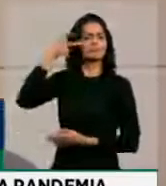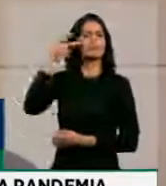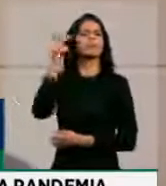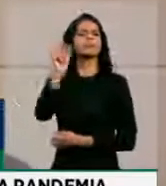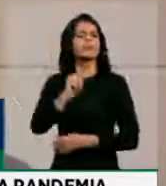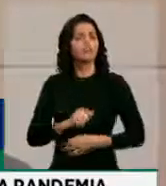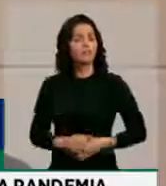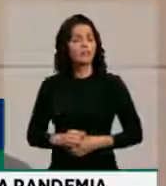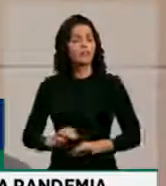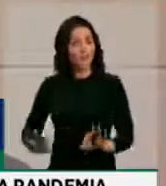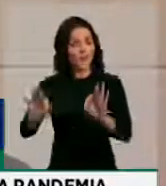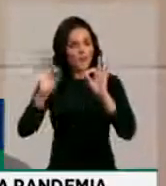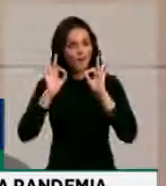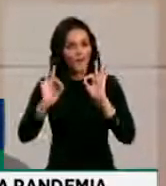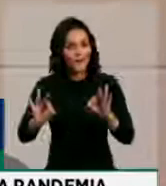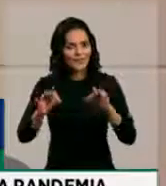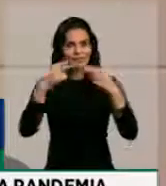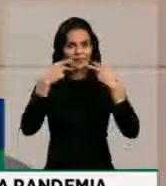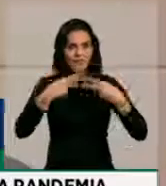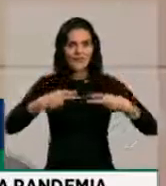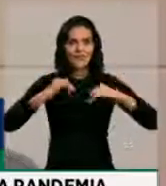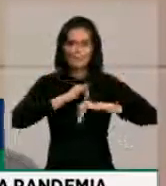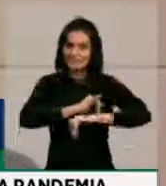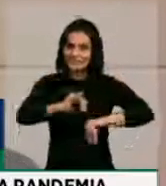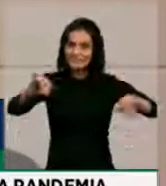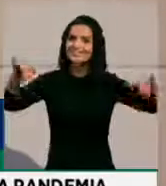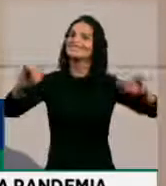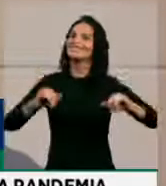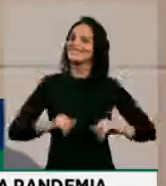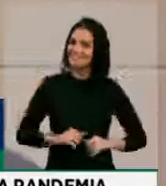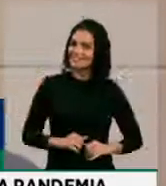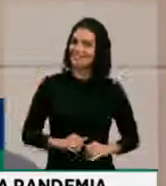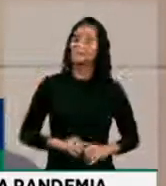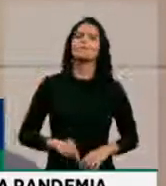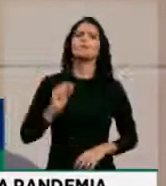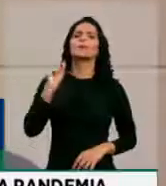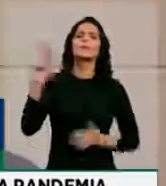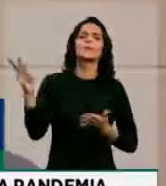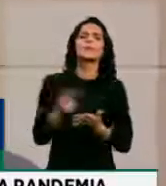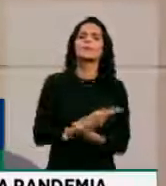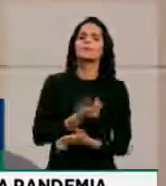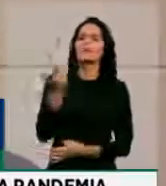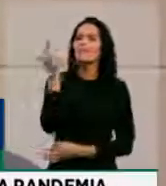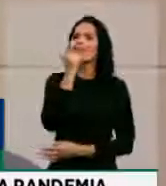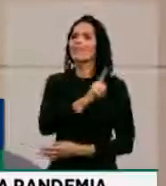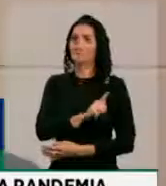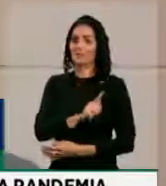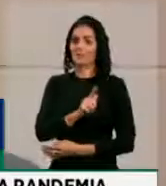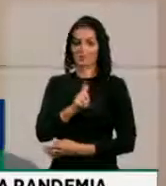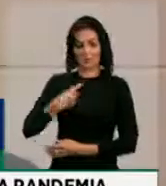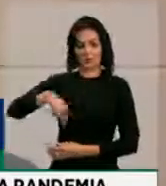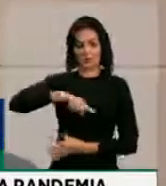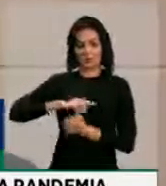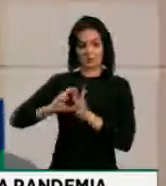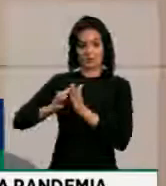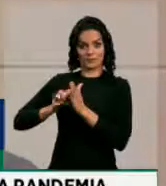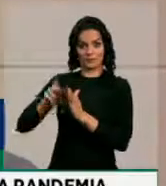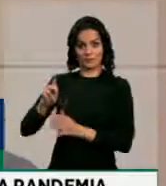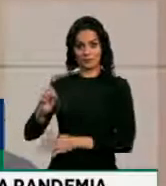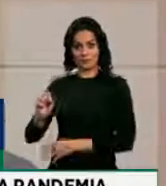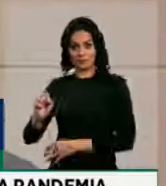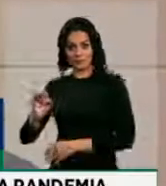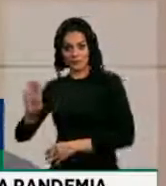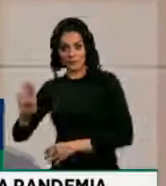uma excelente notícia para todos os colegas da casa, de uma grande vitória que nós, do PSB, ao lado de vários